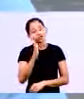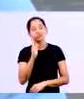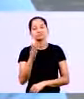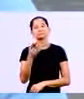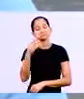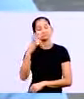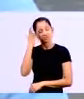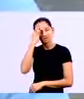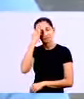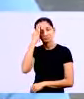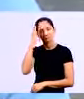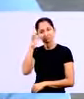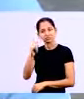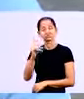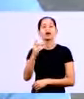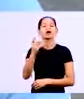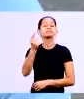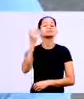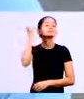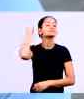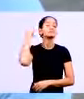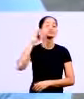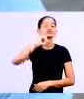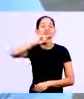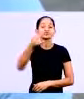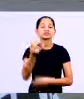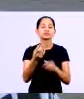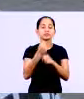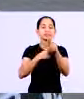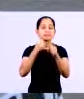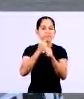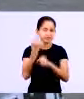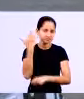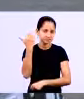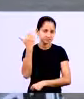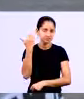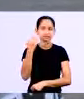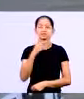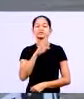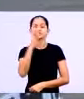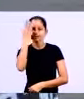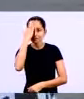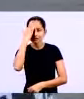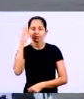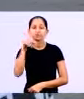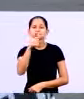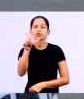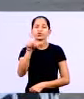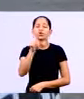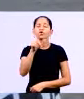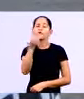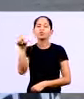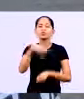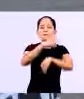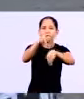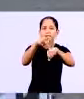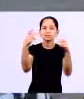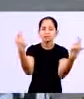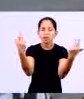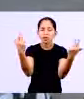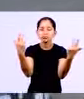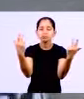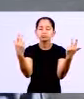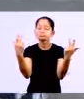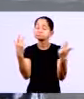já ouvi, sim. Está em vigor desde janeiro do ano passado. E você sabe o nome de algum país fora o Brasil que também deverá seguir o novo